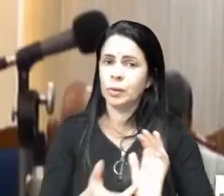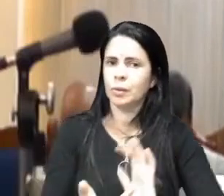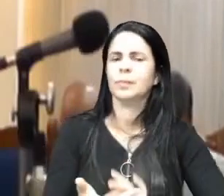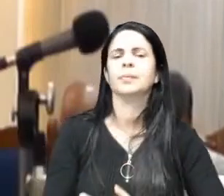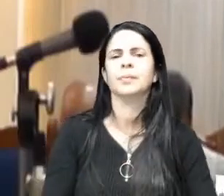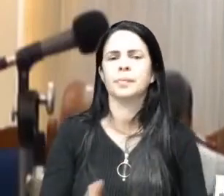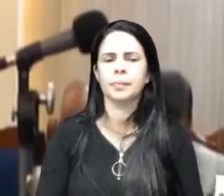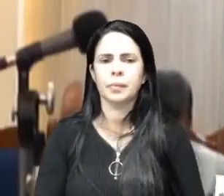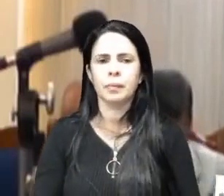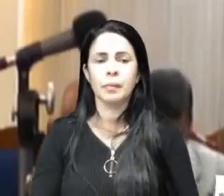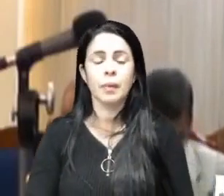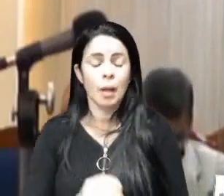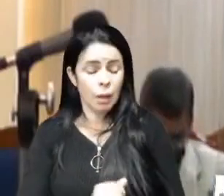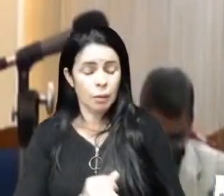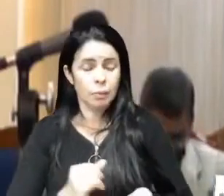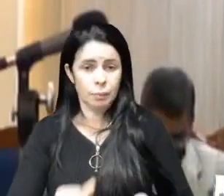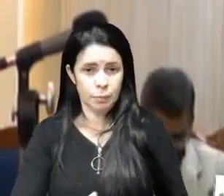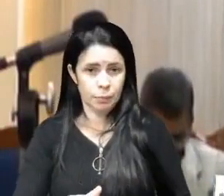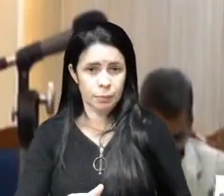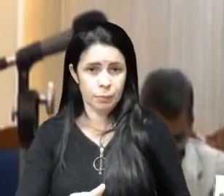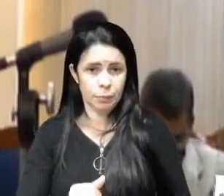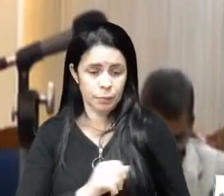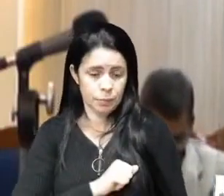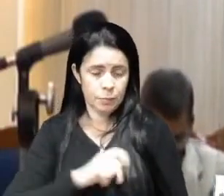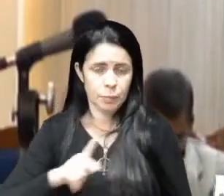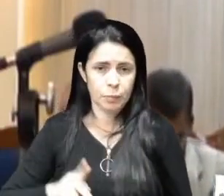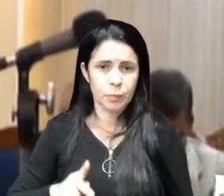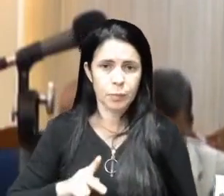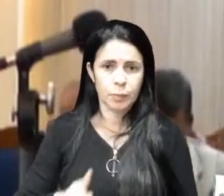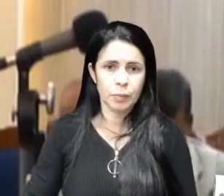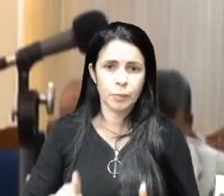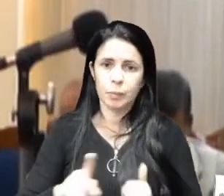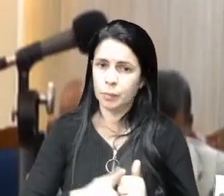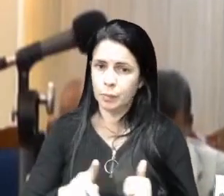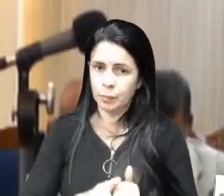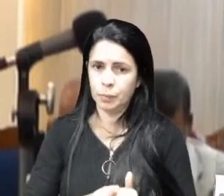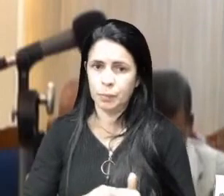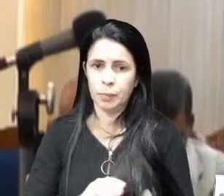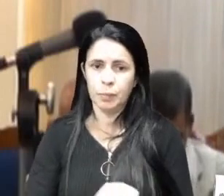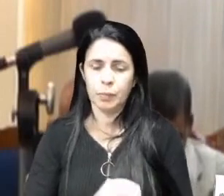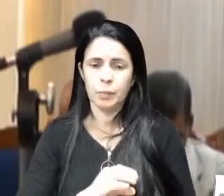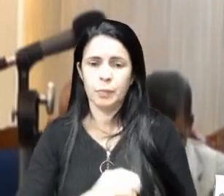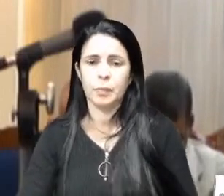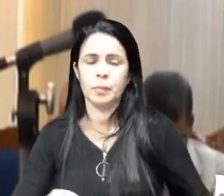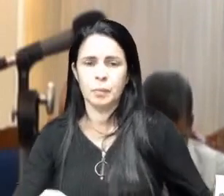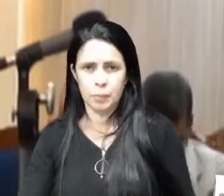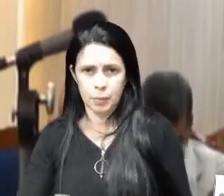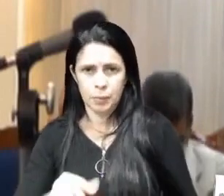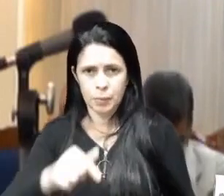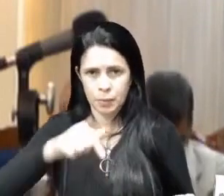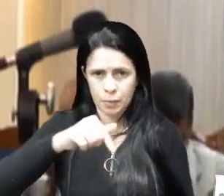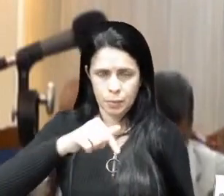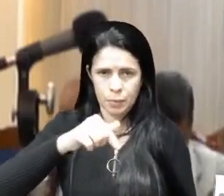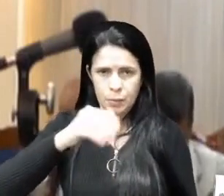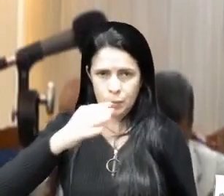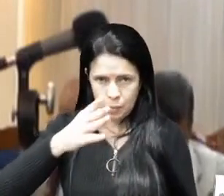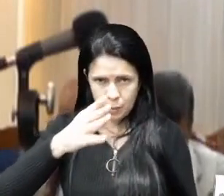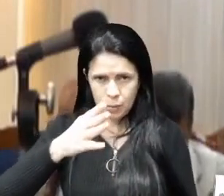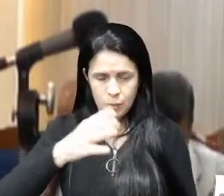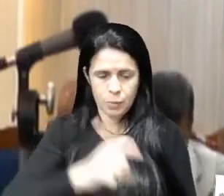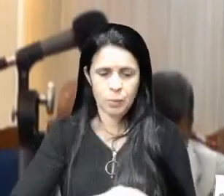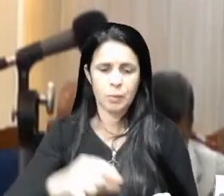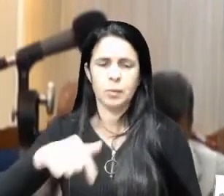7 da sua primeira epístola, no capítulo 4, ele começa dizendo: e já